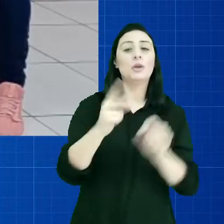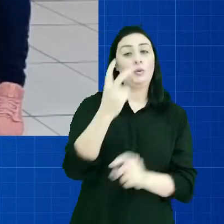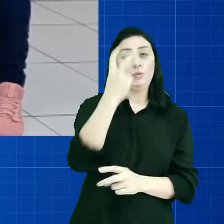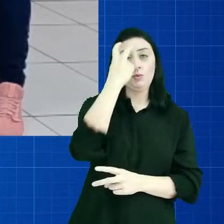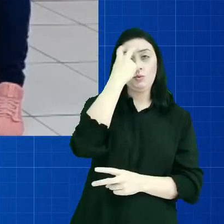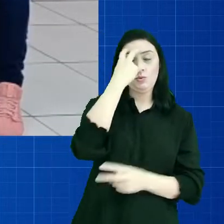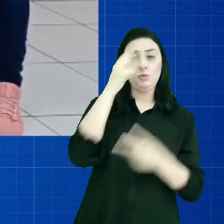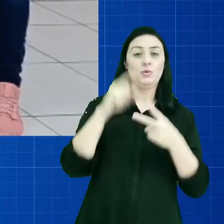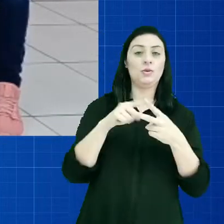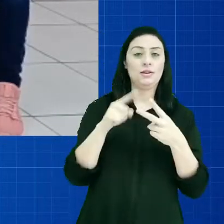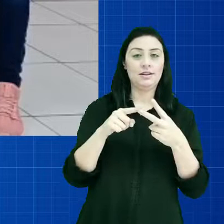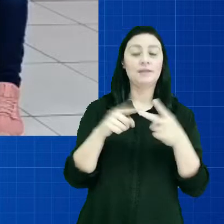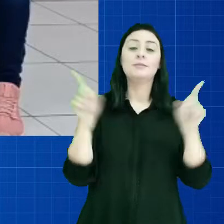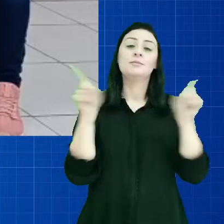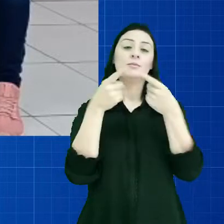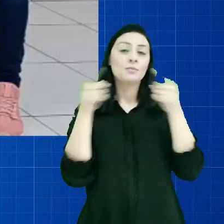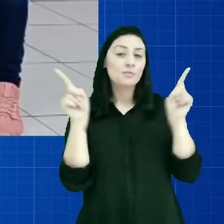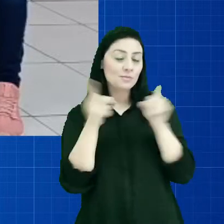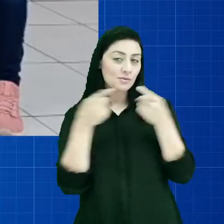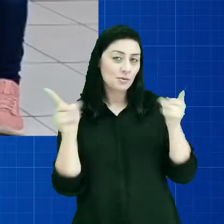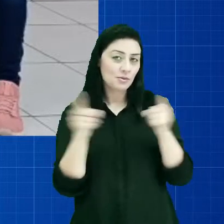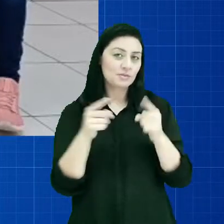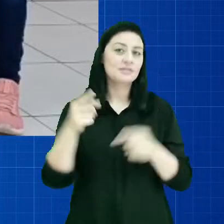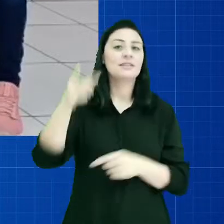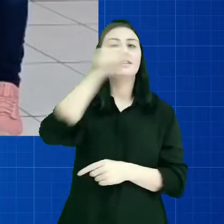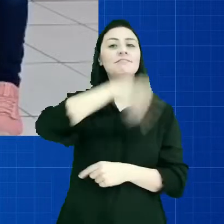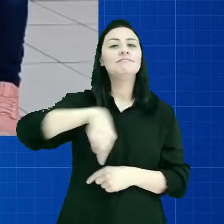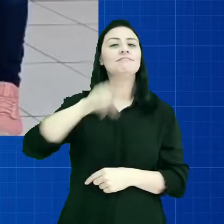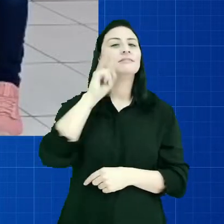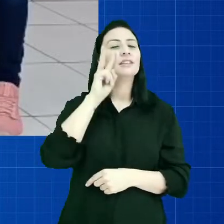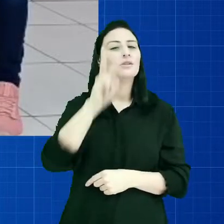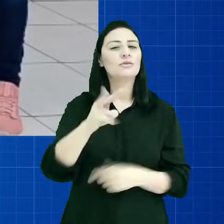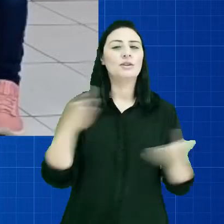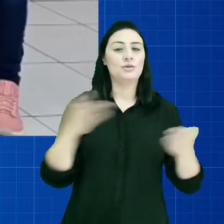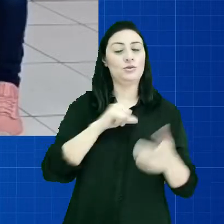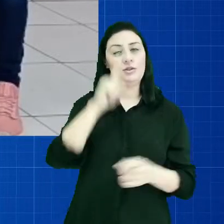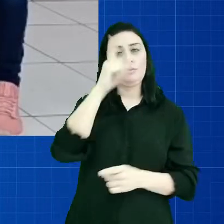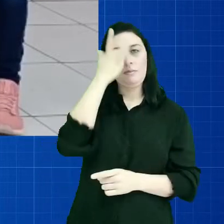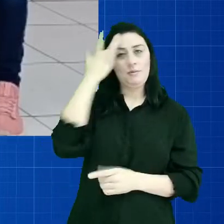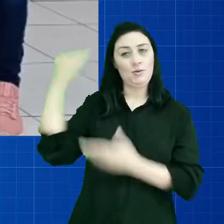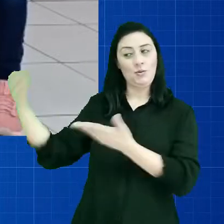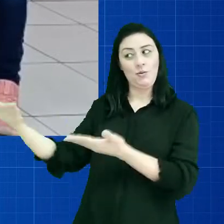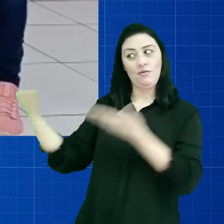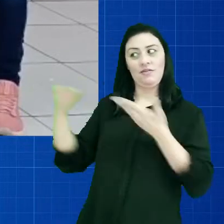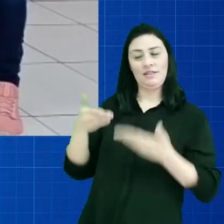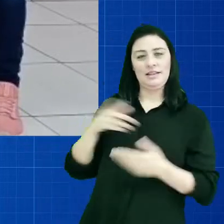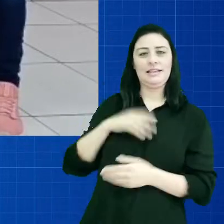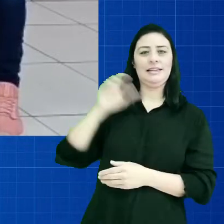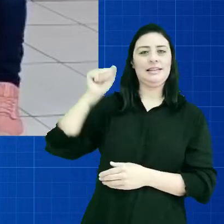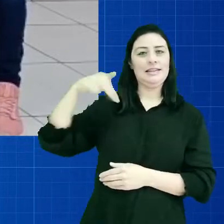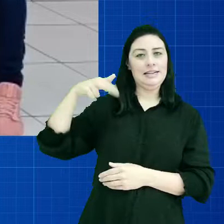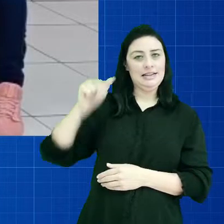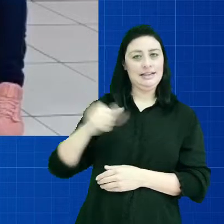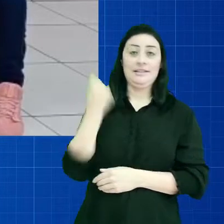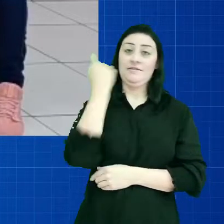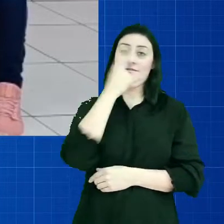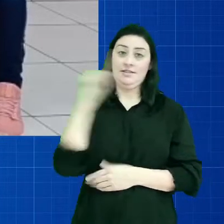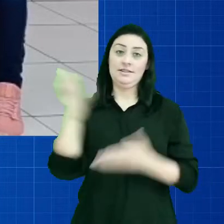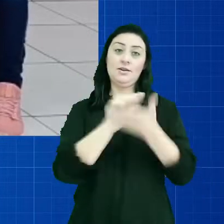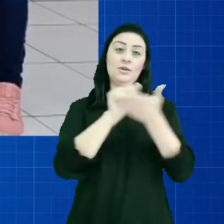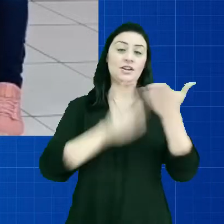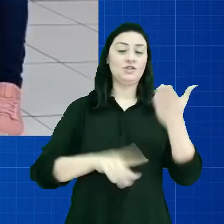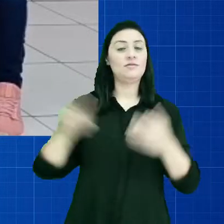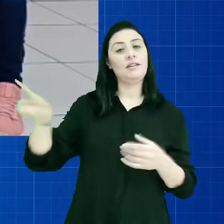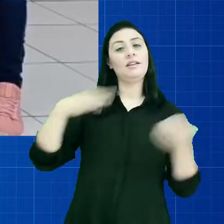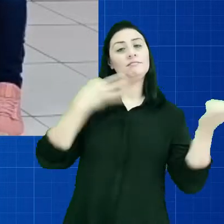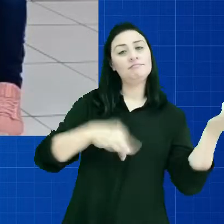vamos trabalhar pintura, vamos trabalhar música, né? Vocês estão vendo que hoje eu tenho uma convidada, Ana Lúcia, tá? Ao final dessa